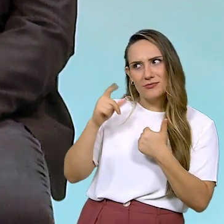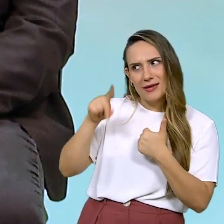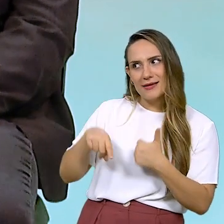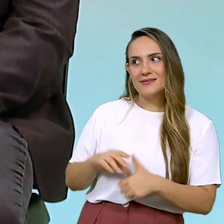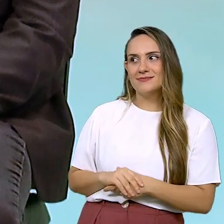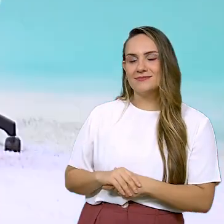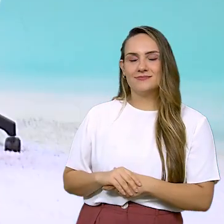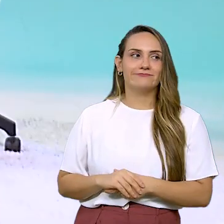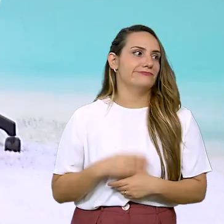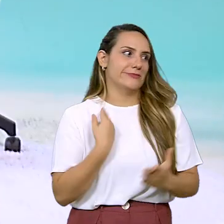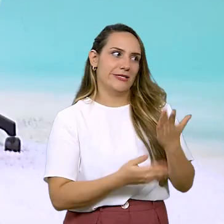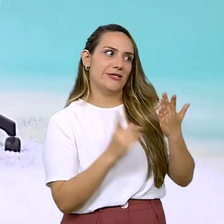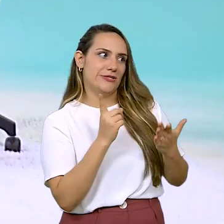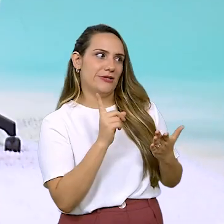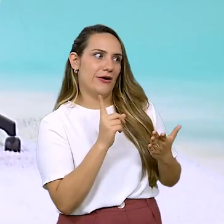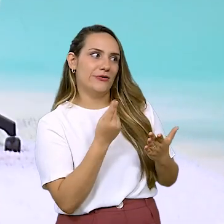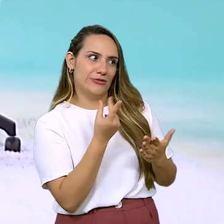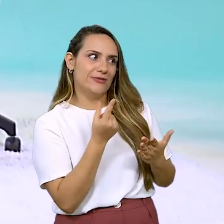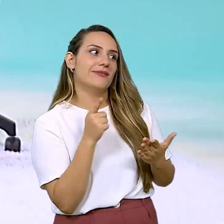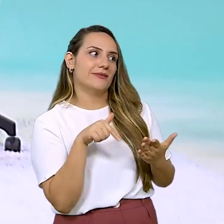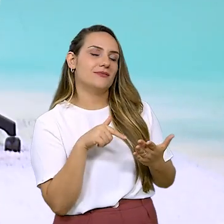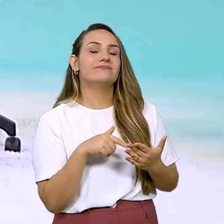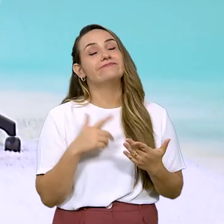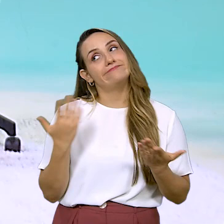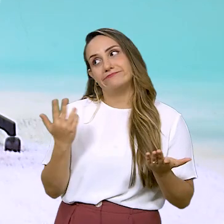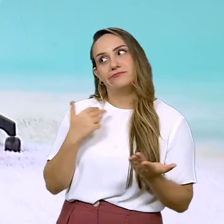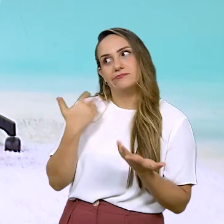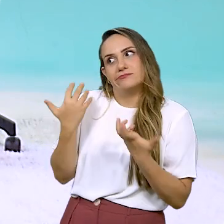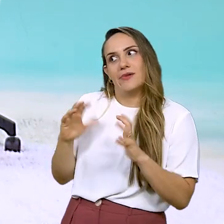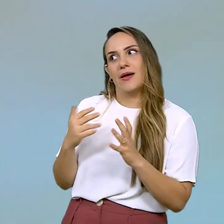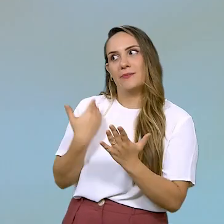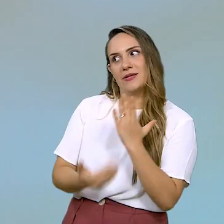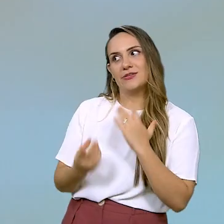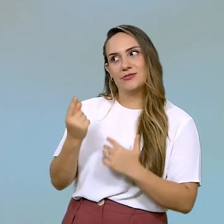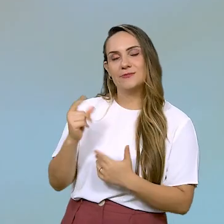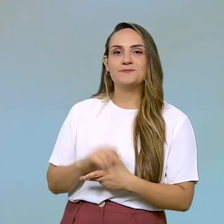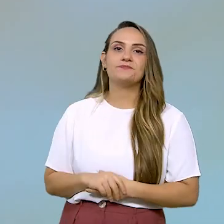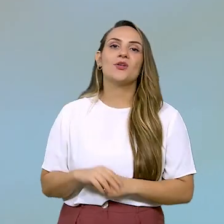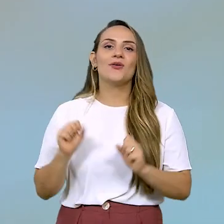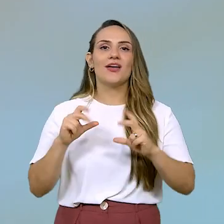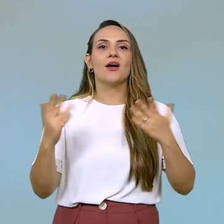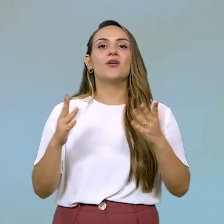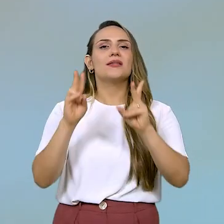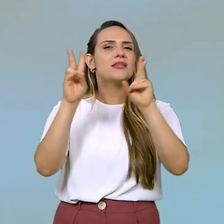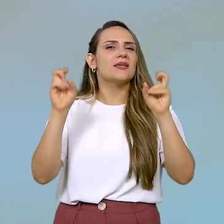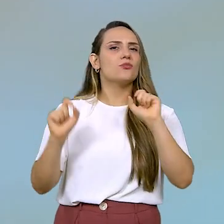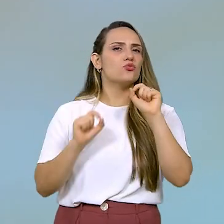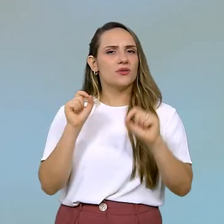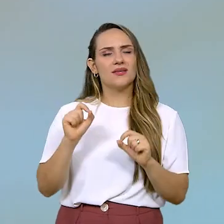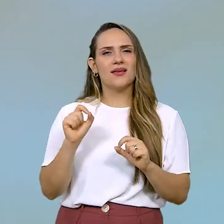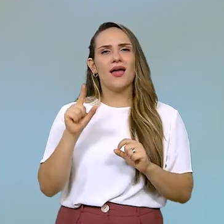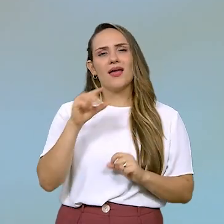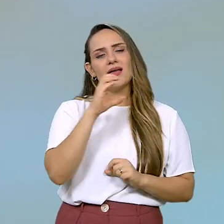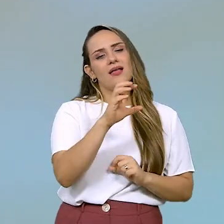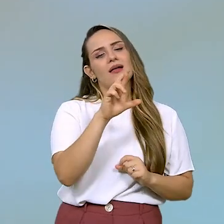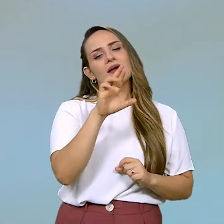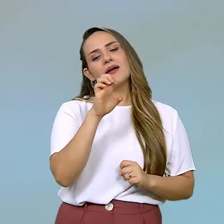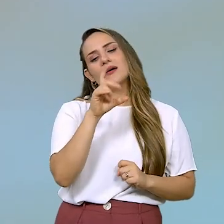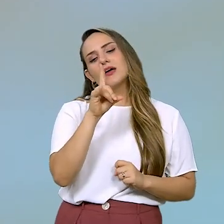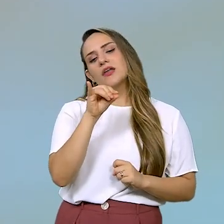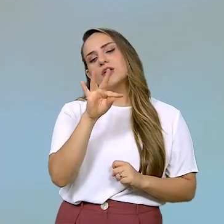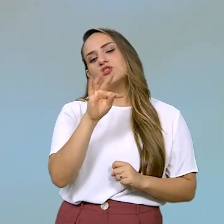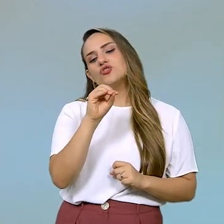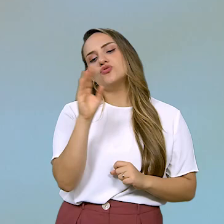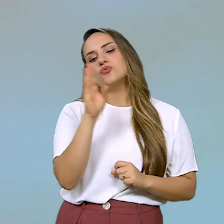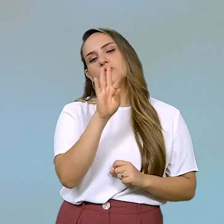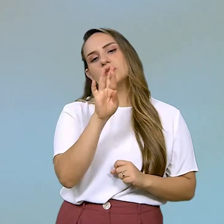bem gordo da empresa, né? Ninguém quer perder dinheiro, né? Ninguém quer perder dinheiro. Então vamos começar o programa apresentando o tema de hoje, né? O que são esses